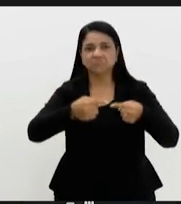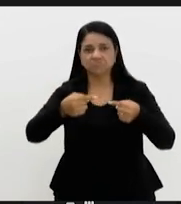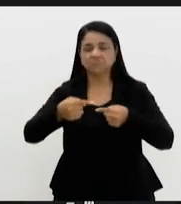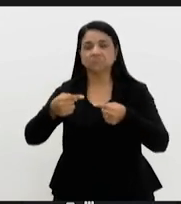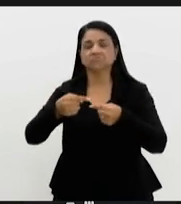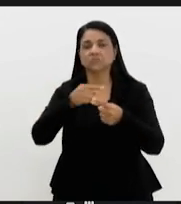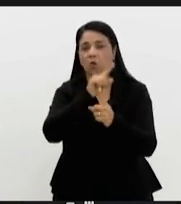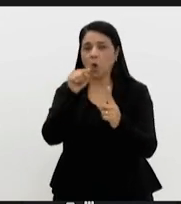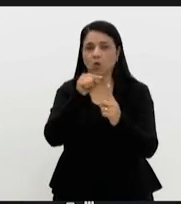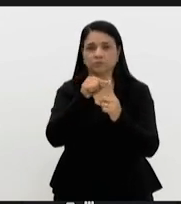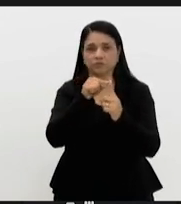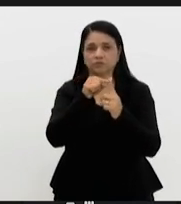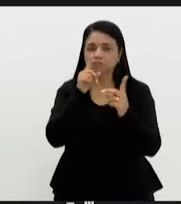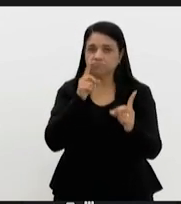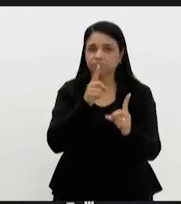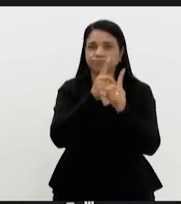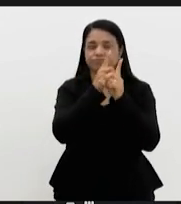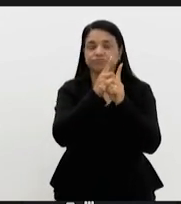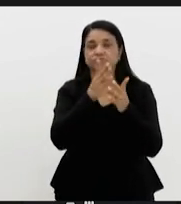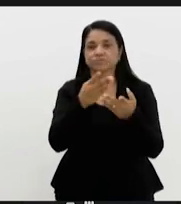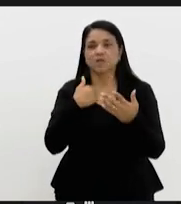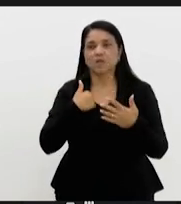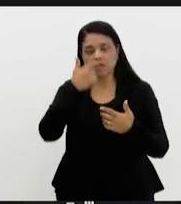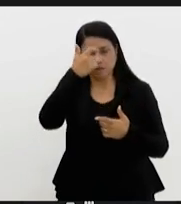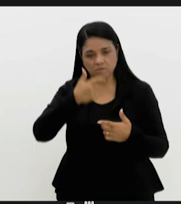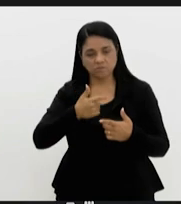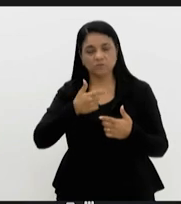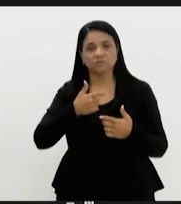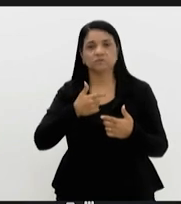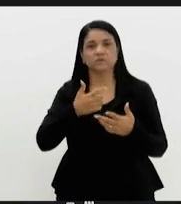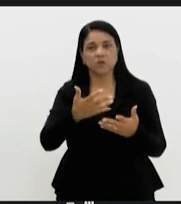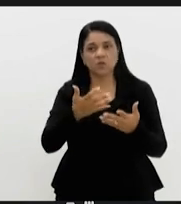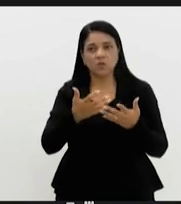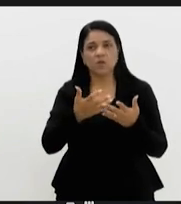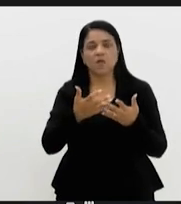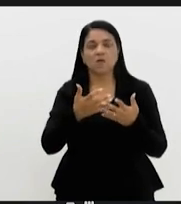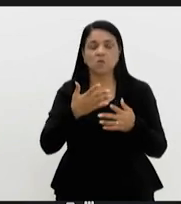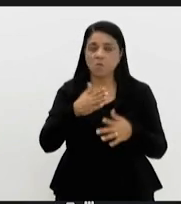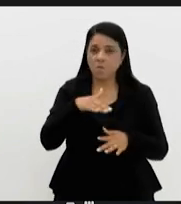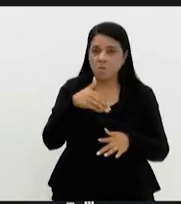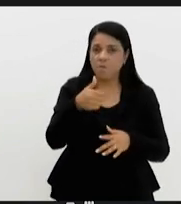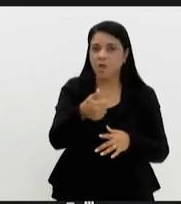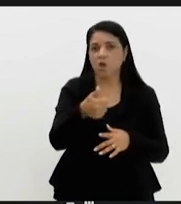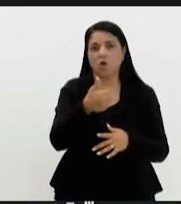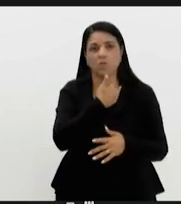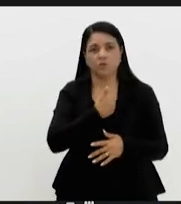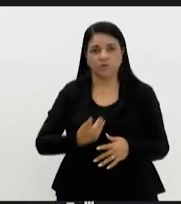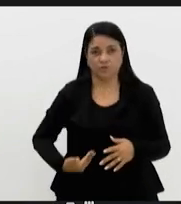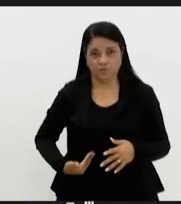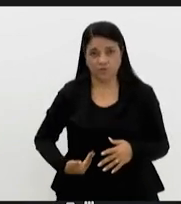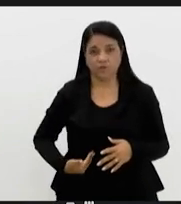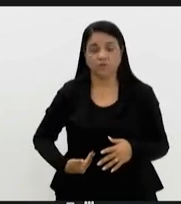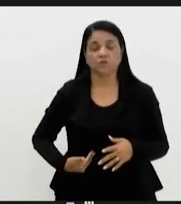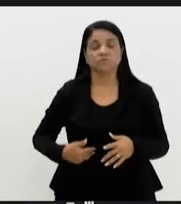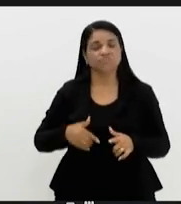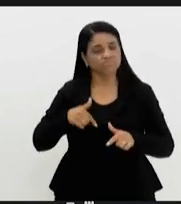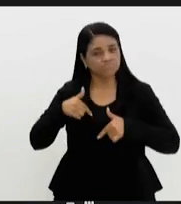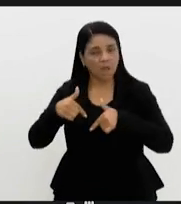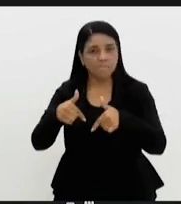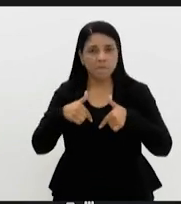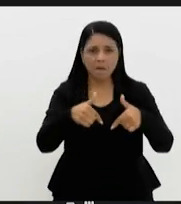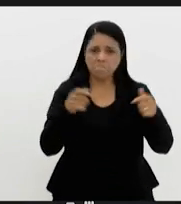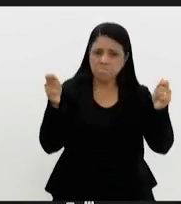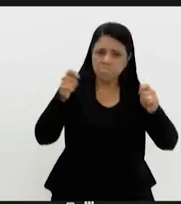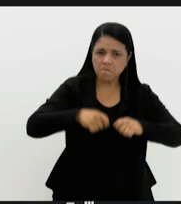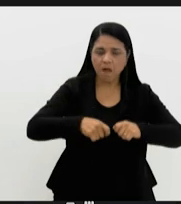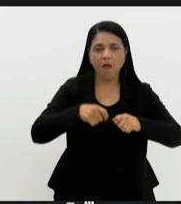consenso. É uma pessoa extremamente do diálogo, que alcança, que quer junto com o governo fazer com que, de fato, este governo seja cada vez mais capaz